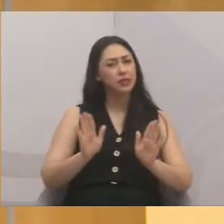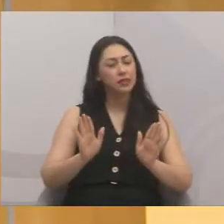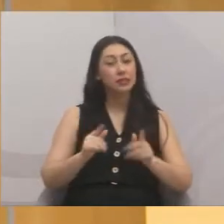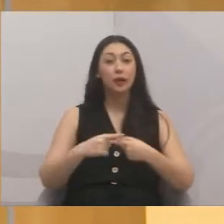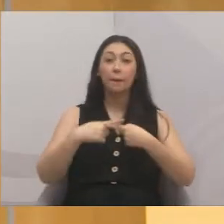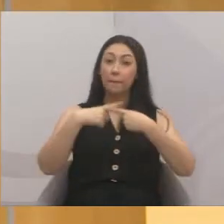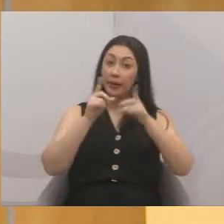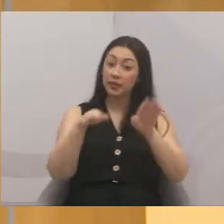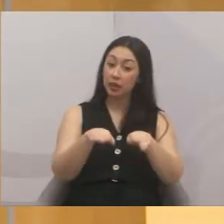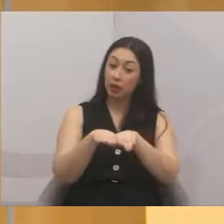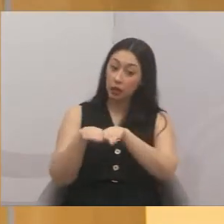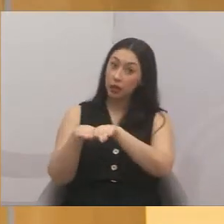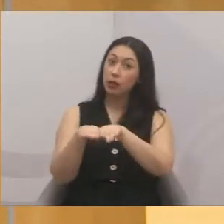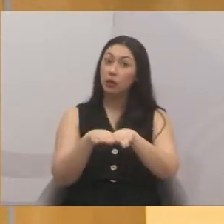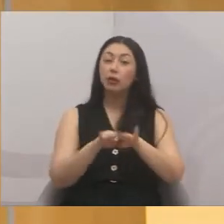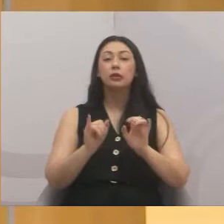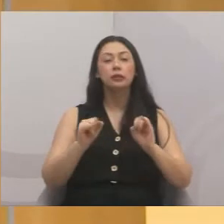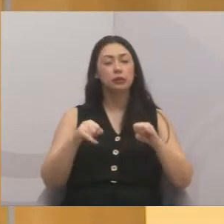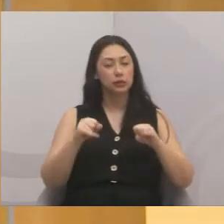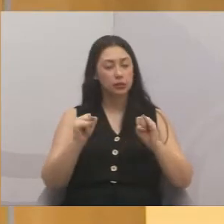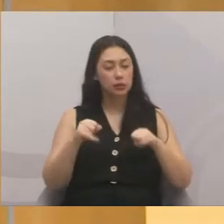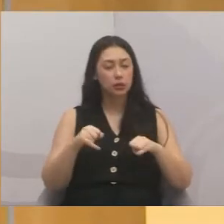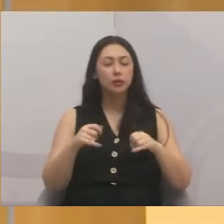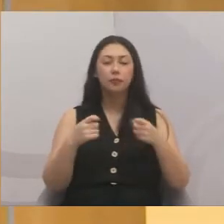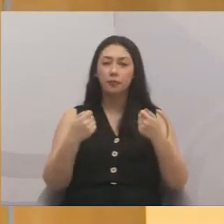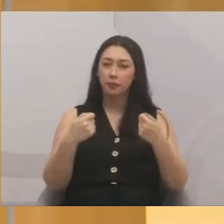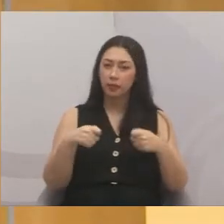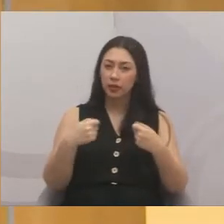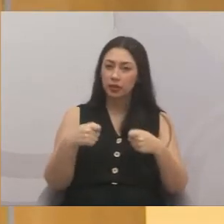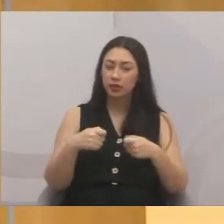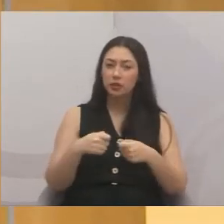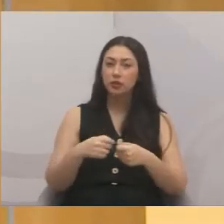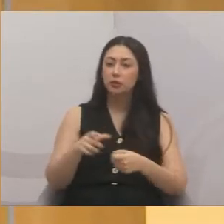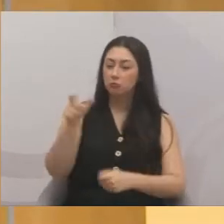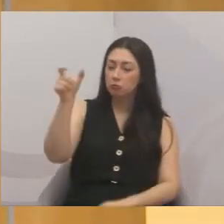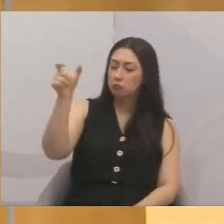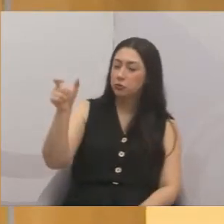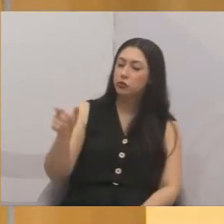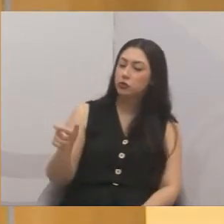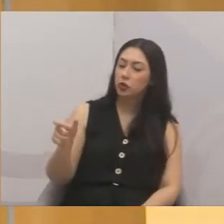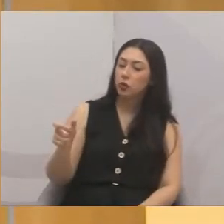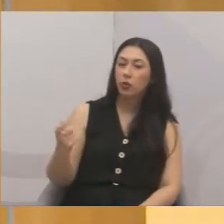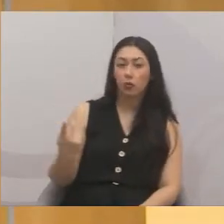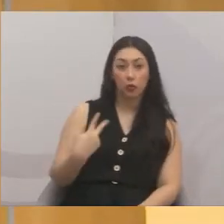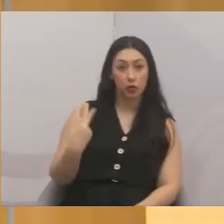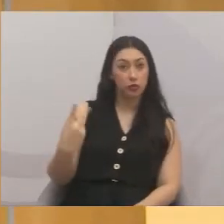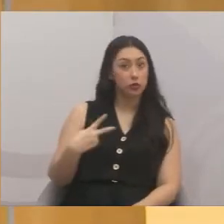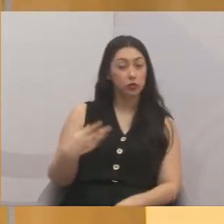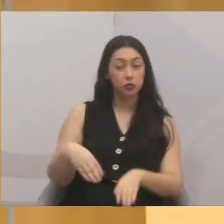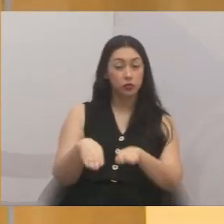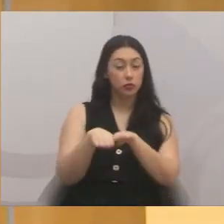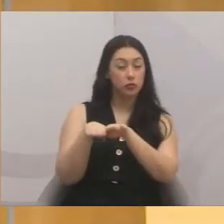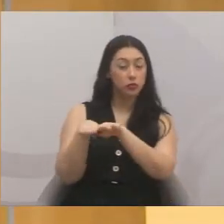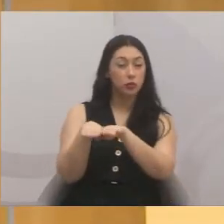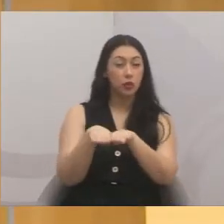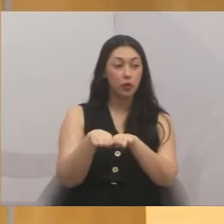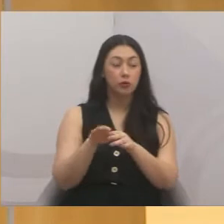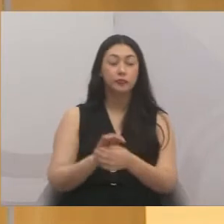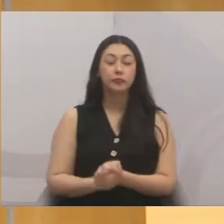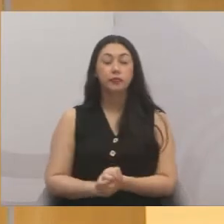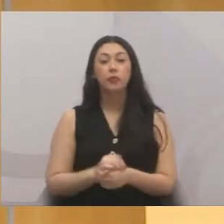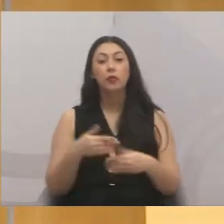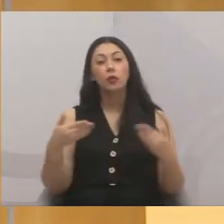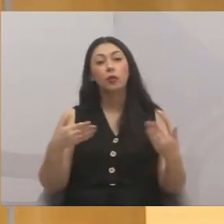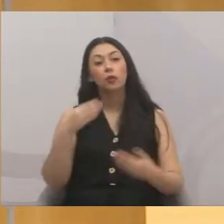sermos tratados de forma igual. É preciso que meu próximo seja tratado de forma igual. Hoje, no